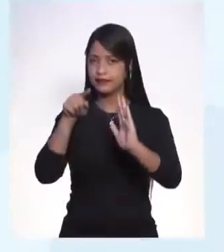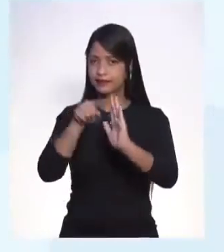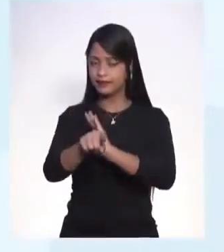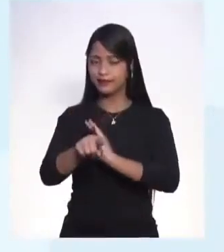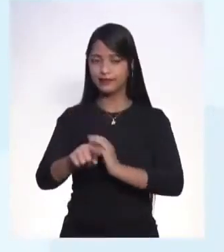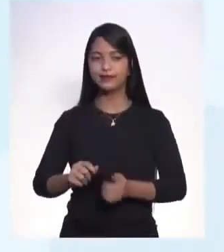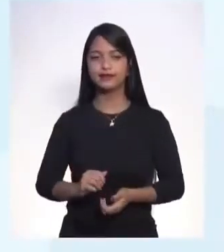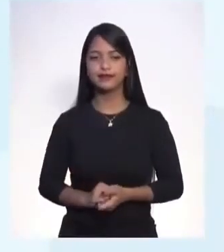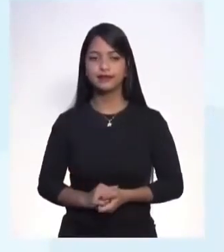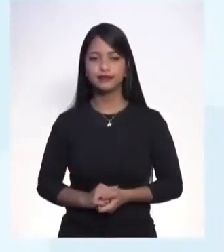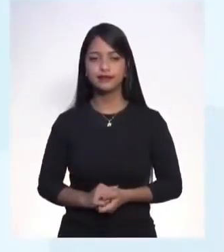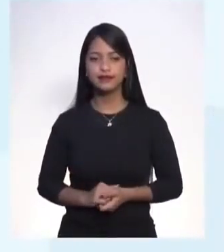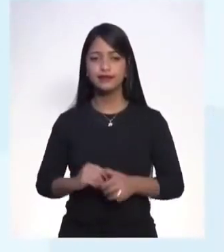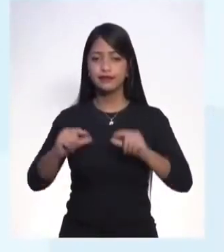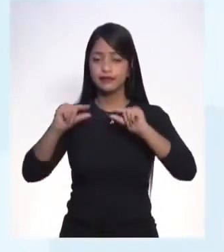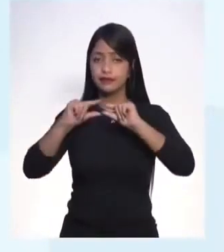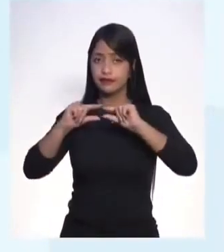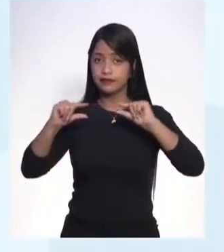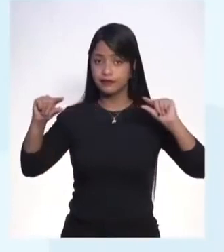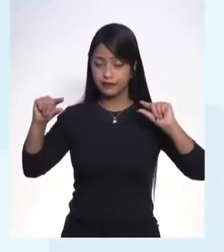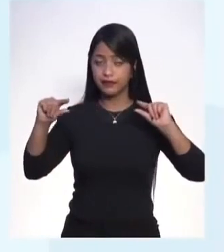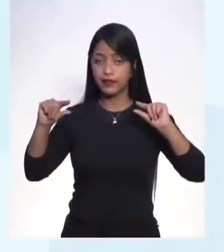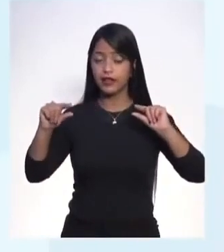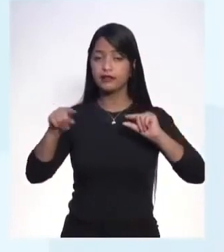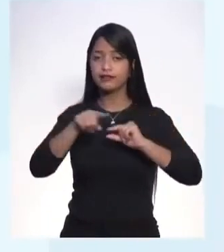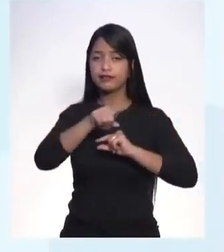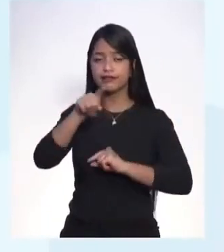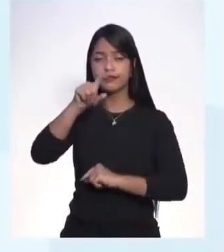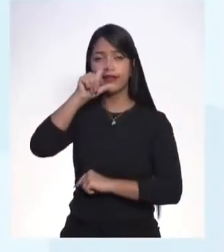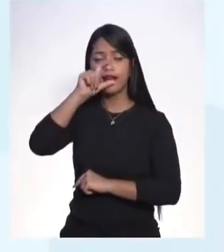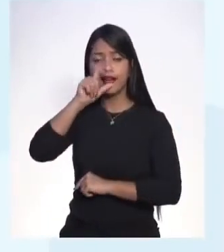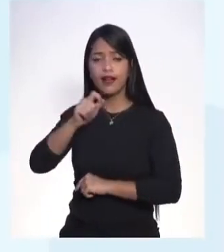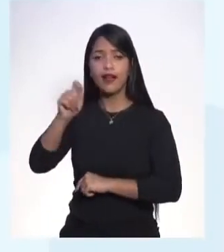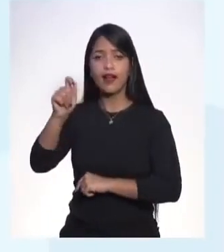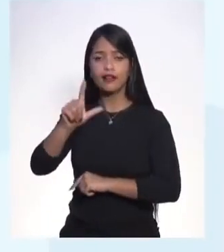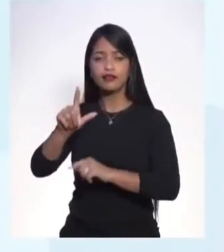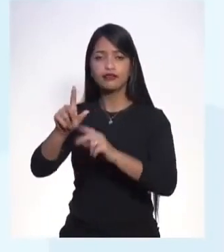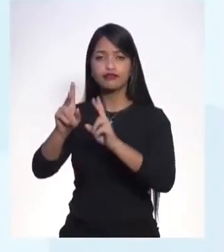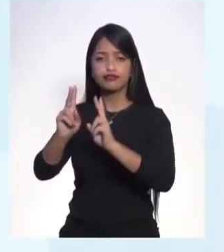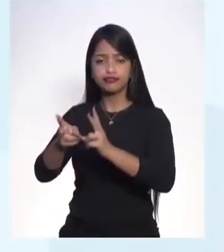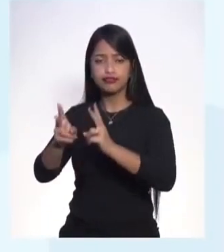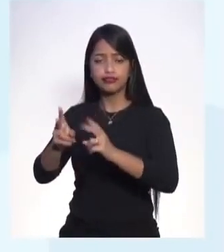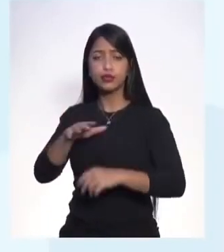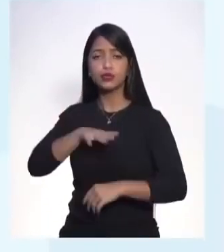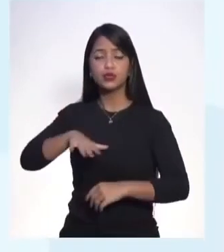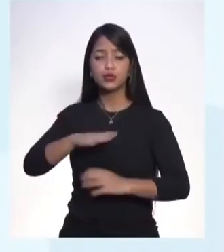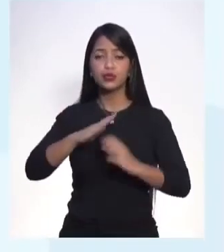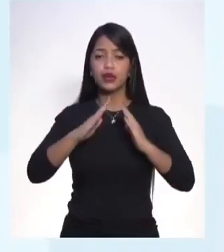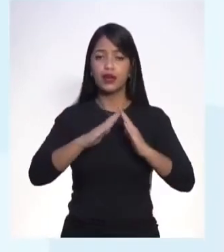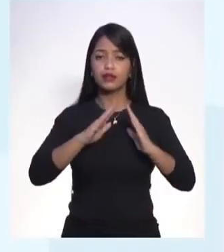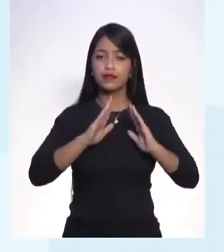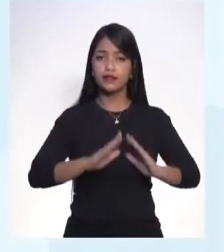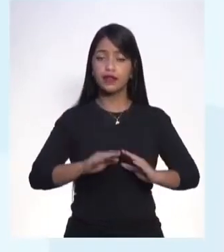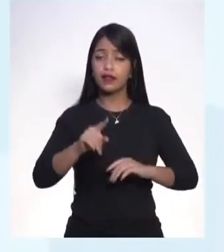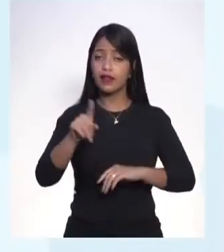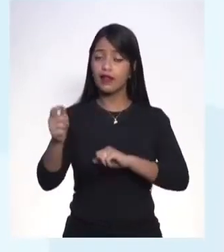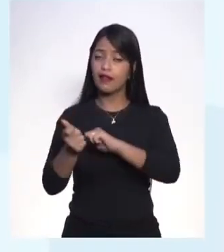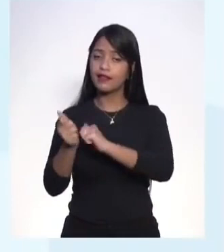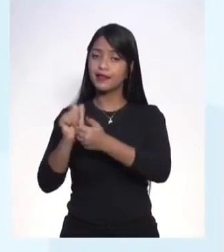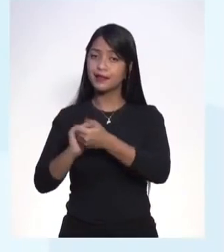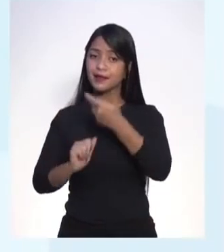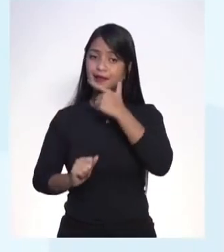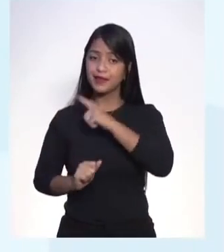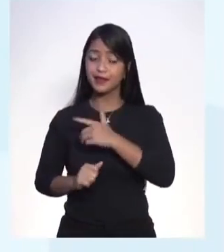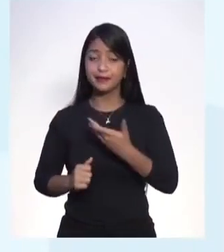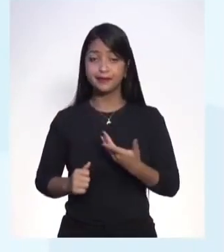aí. Preservação. No isolamento, ararinhas azuis superam expectativas de adaptação. Espécie é considerada